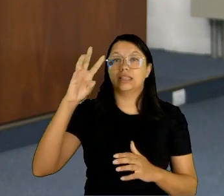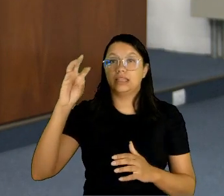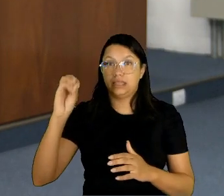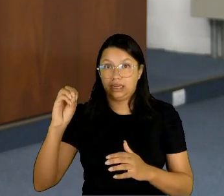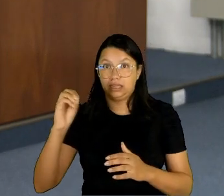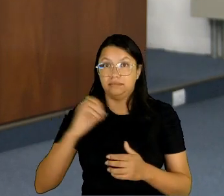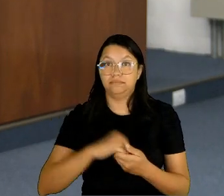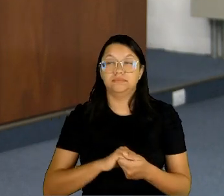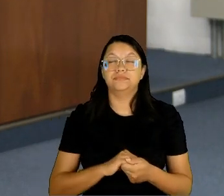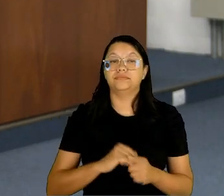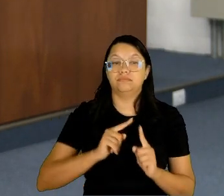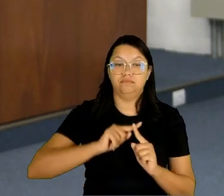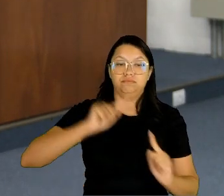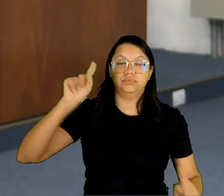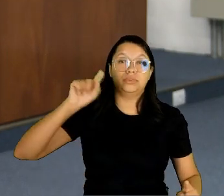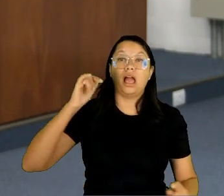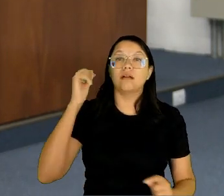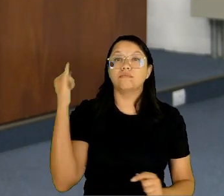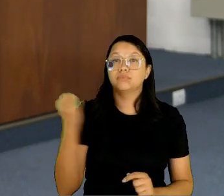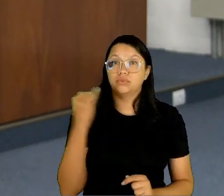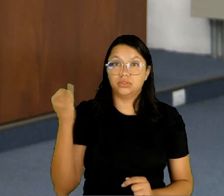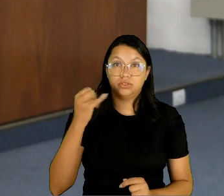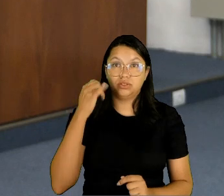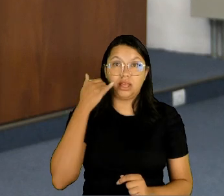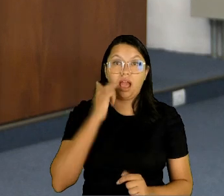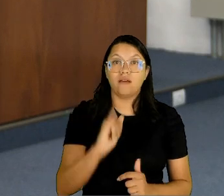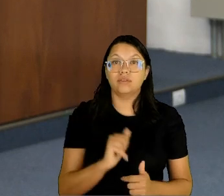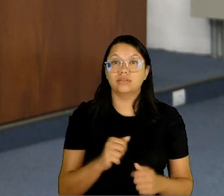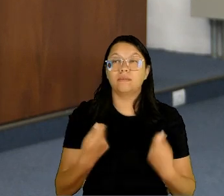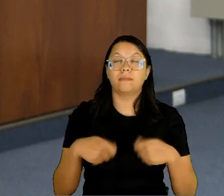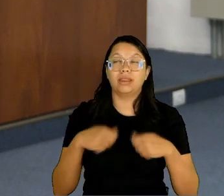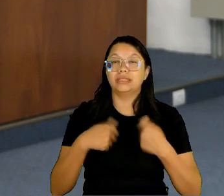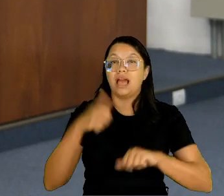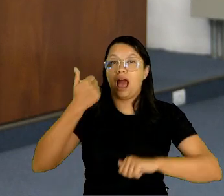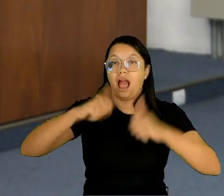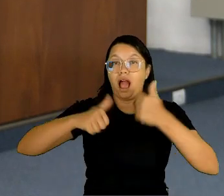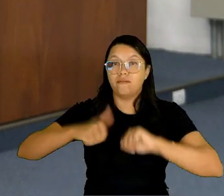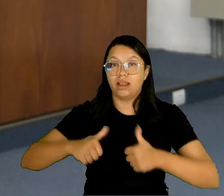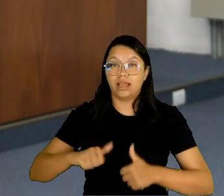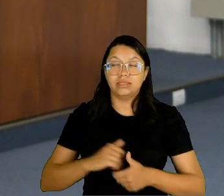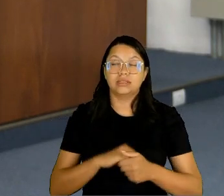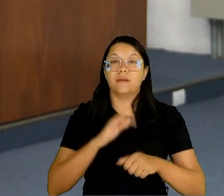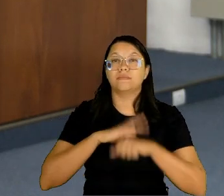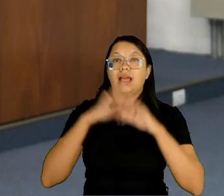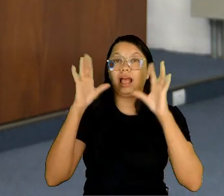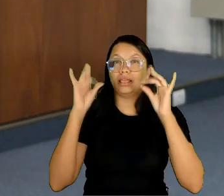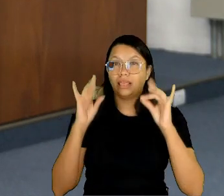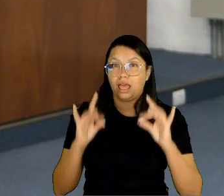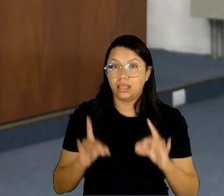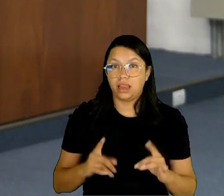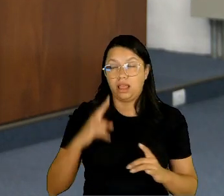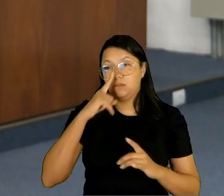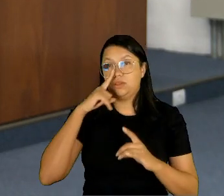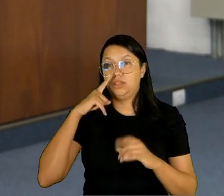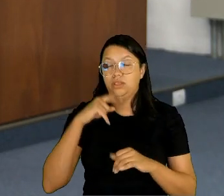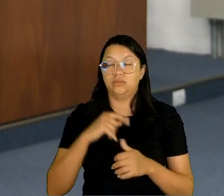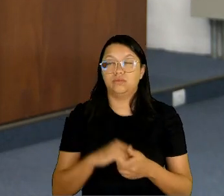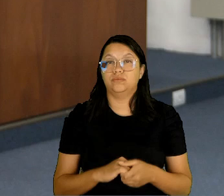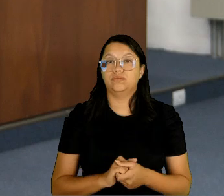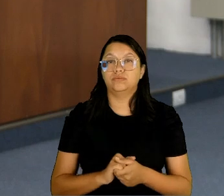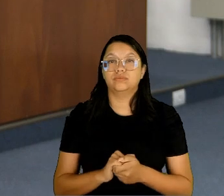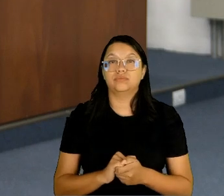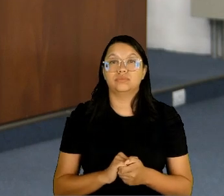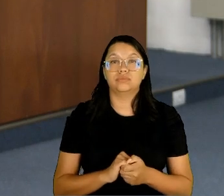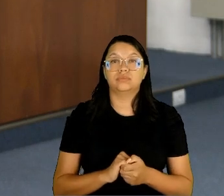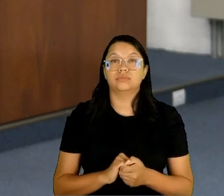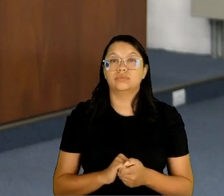130. Então é importante ter a prevenção, mas ter um segmento para uma avaliação também um pouquinho mais detalhada do risco do